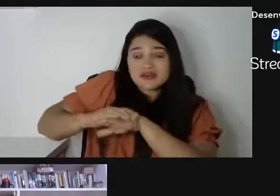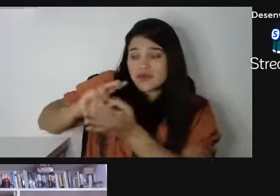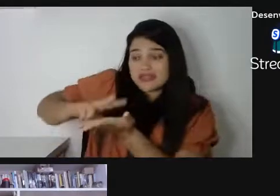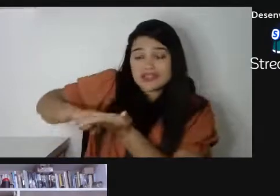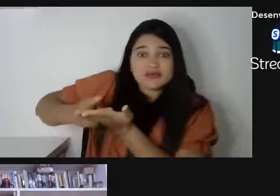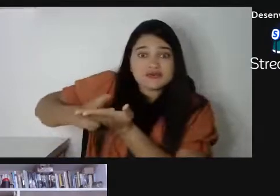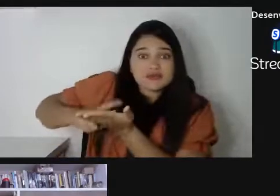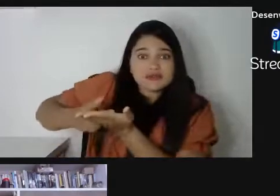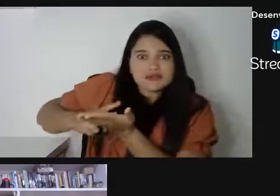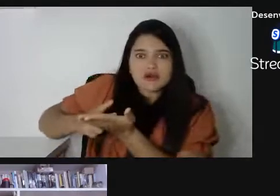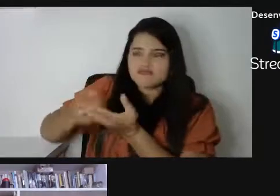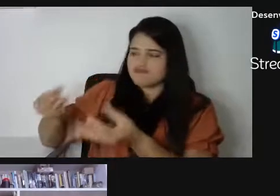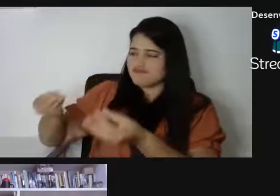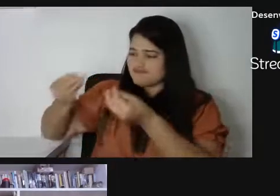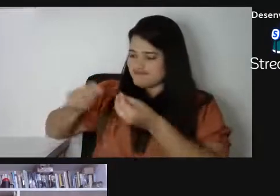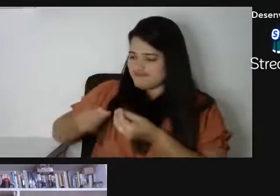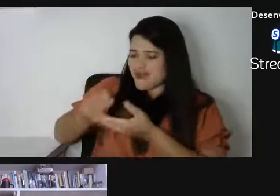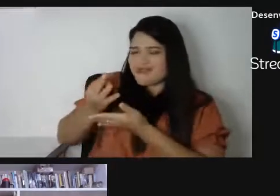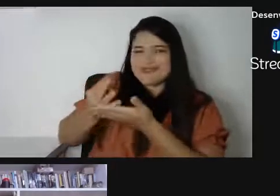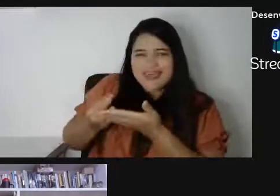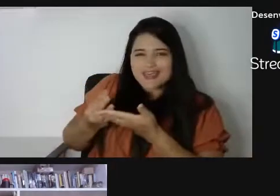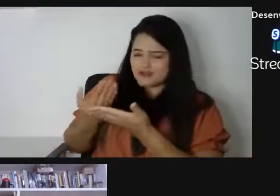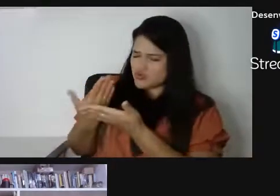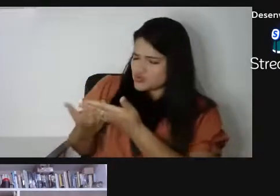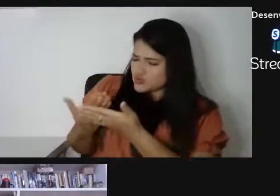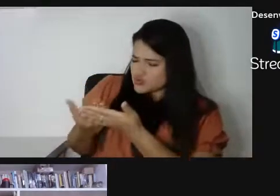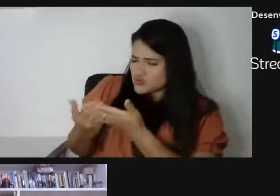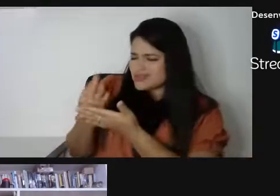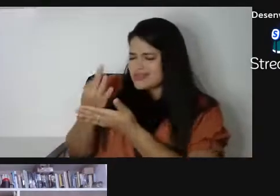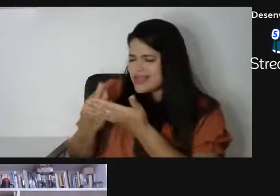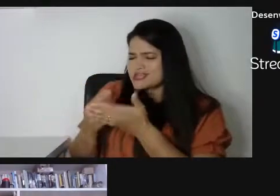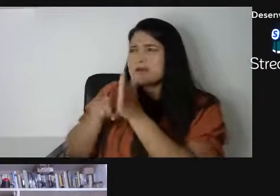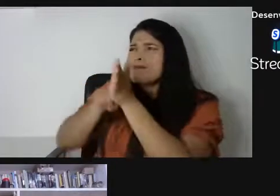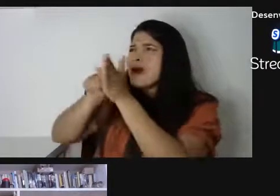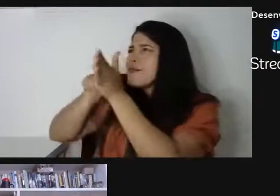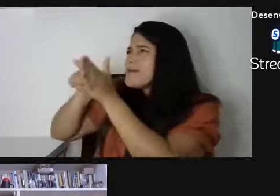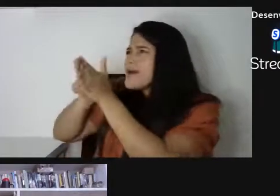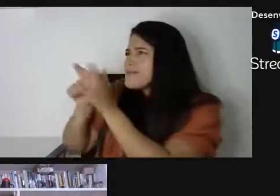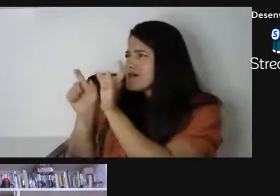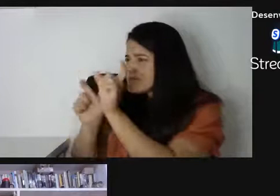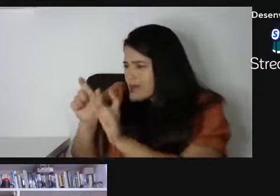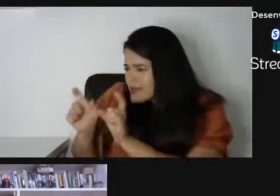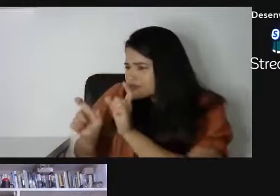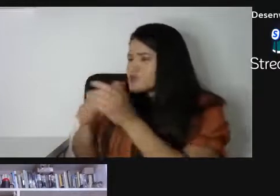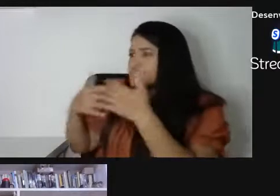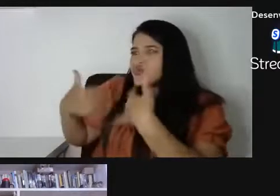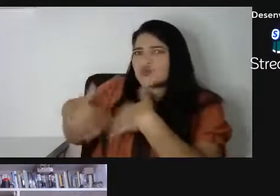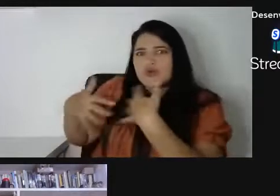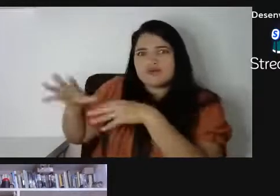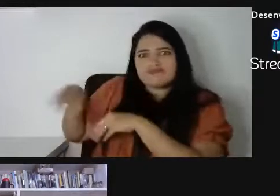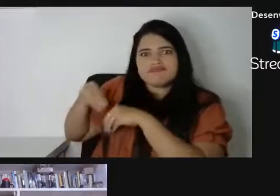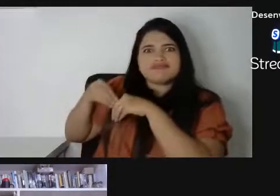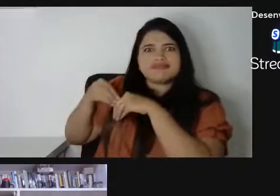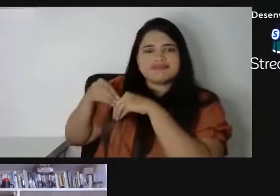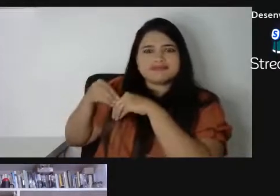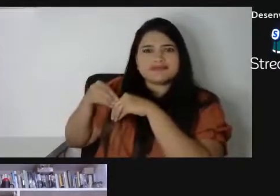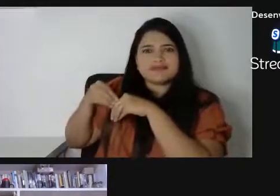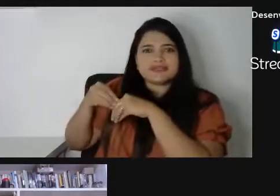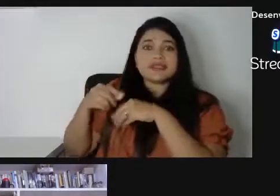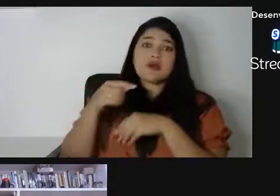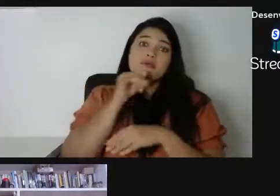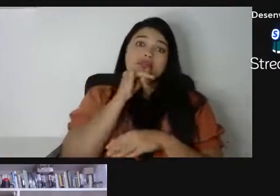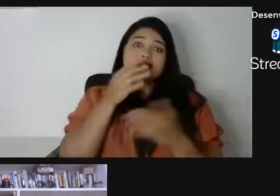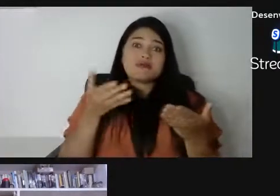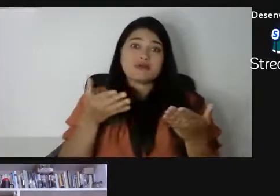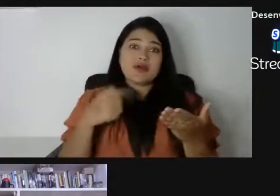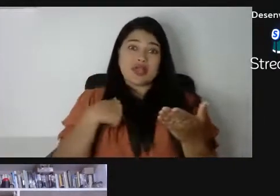você recebe o texto, você estuda o texto, você pesquisa, Eu estou na equipe de tradutores de um curso para